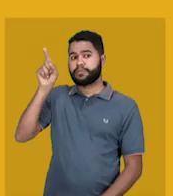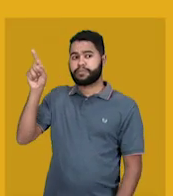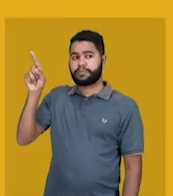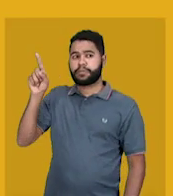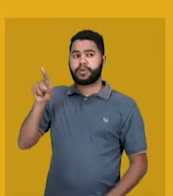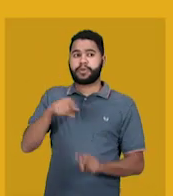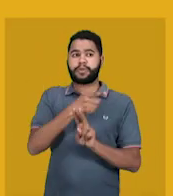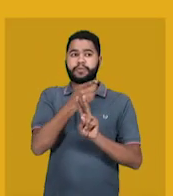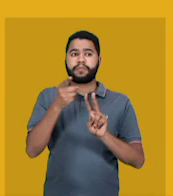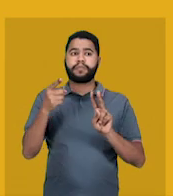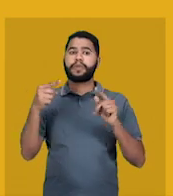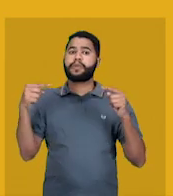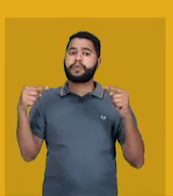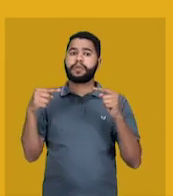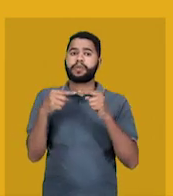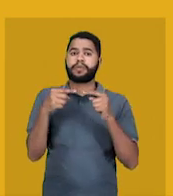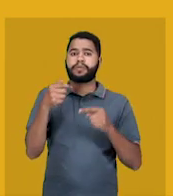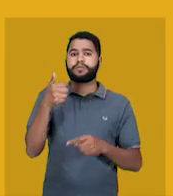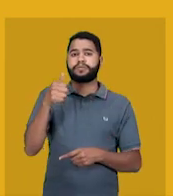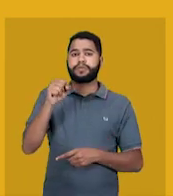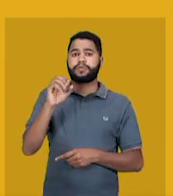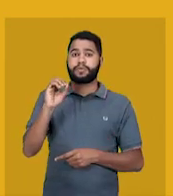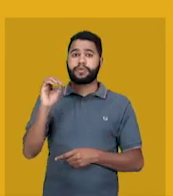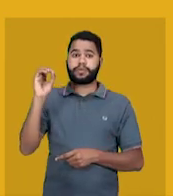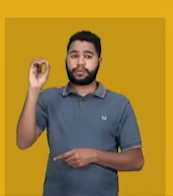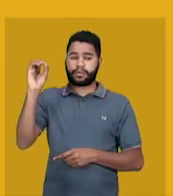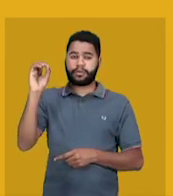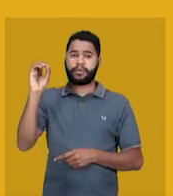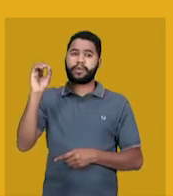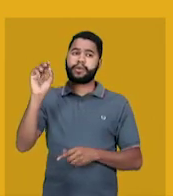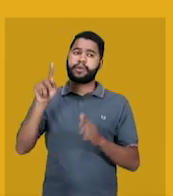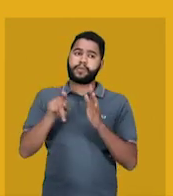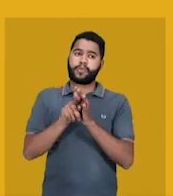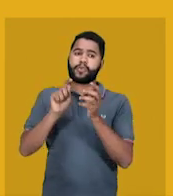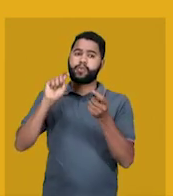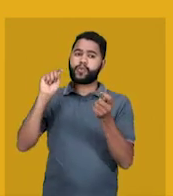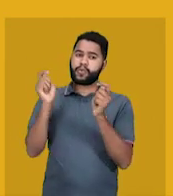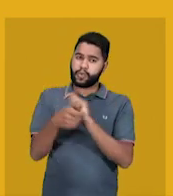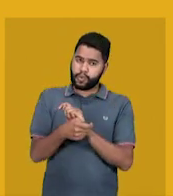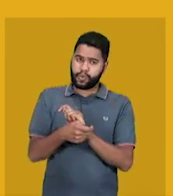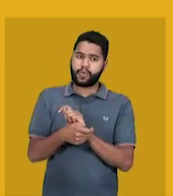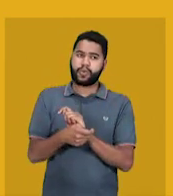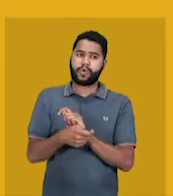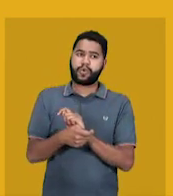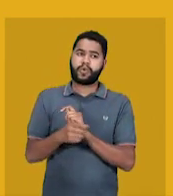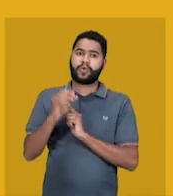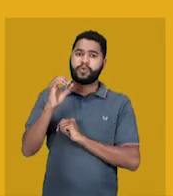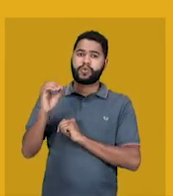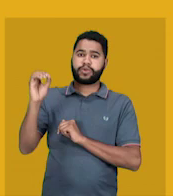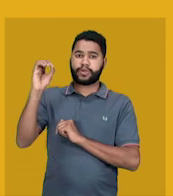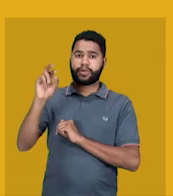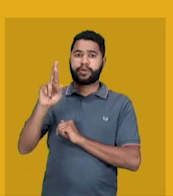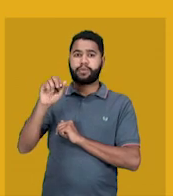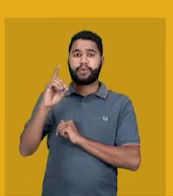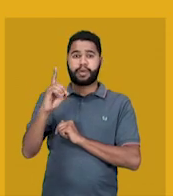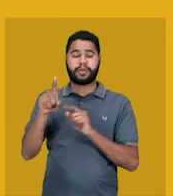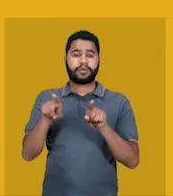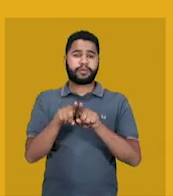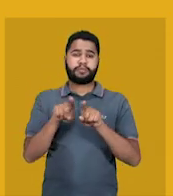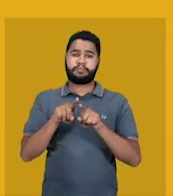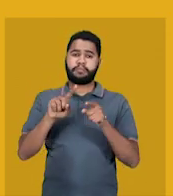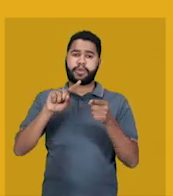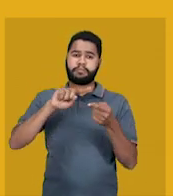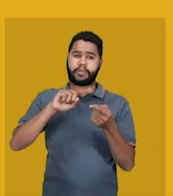aqui ó pe equivale a 180 graus tanto para fazer a conversão de graus para radianos e vice-versa